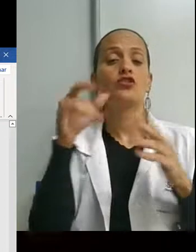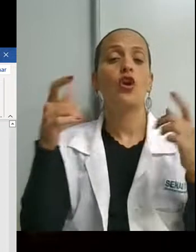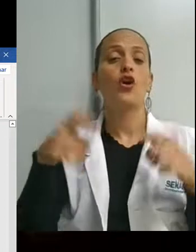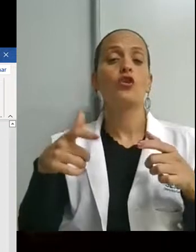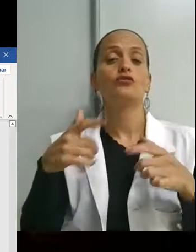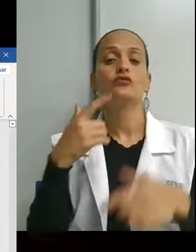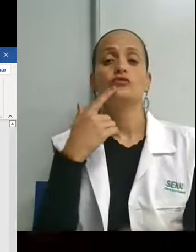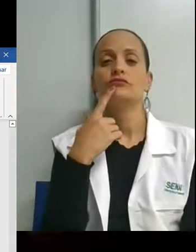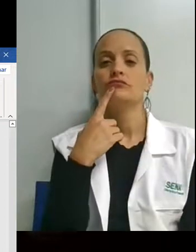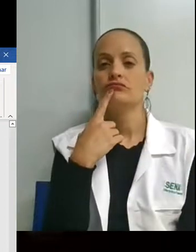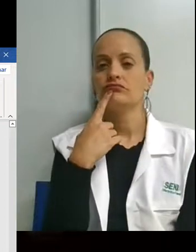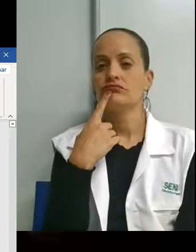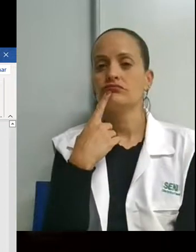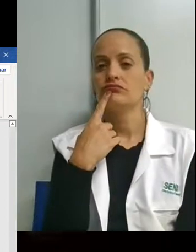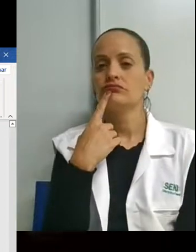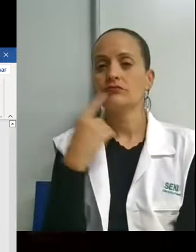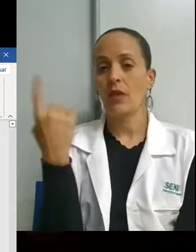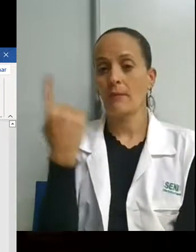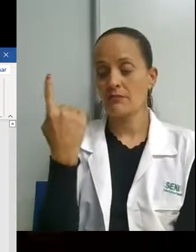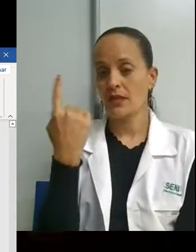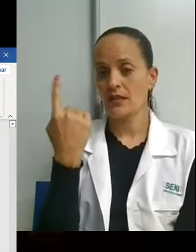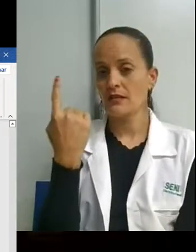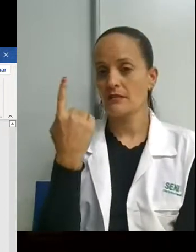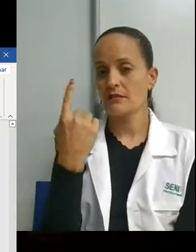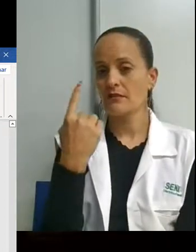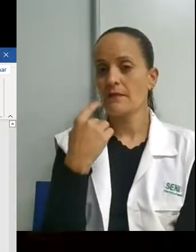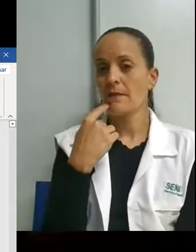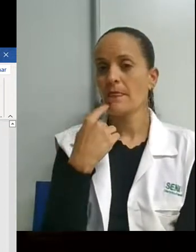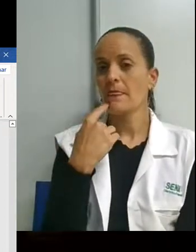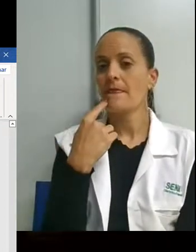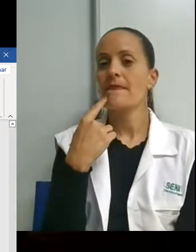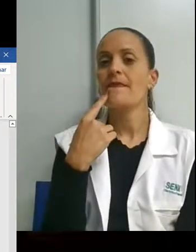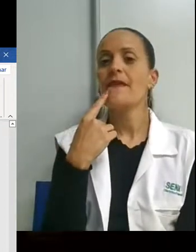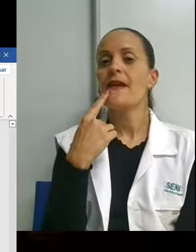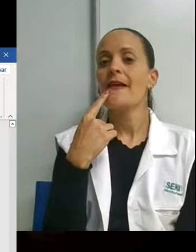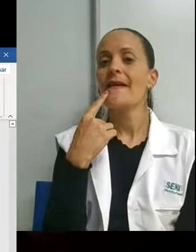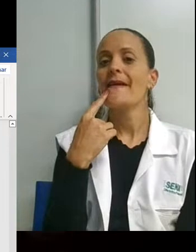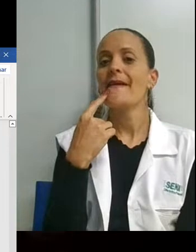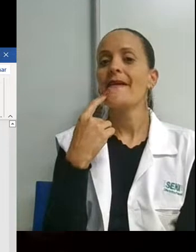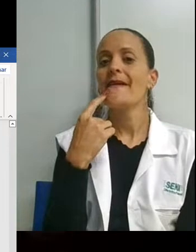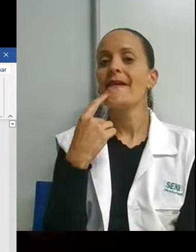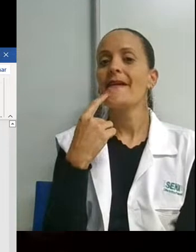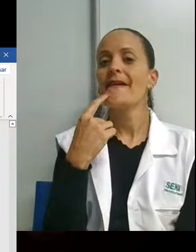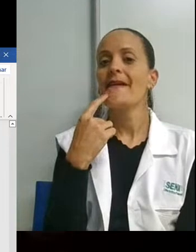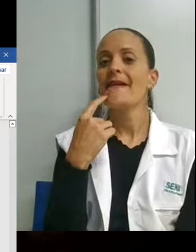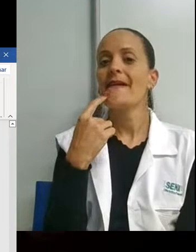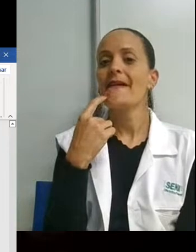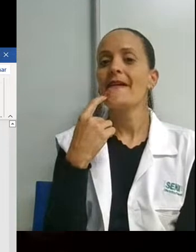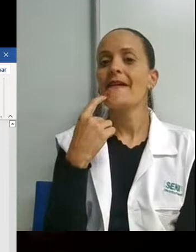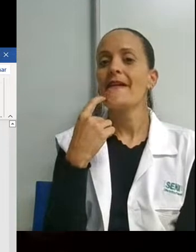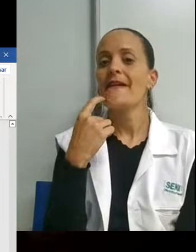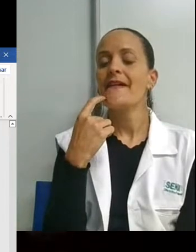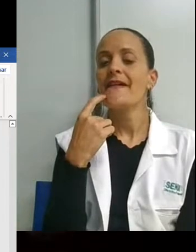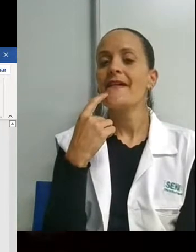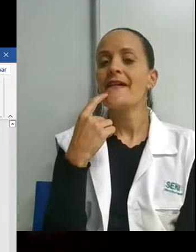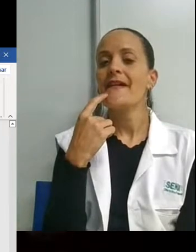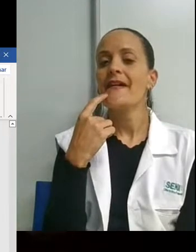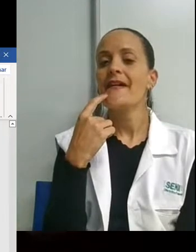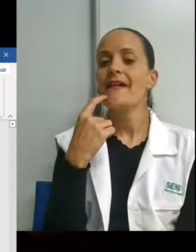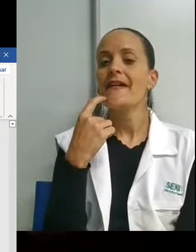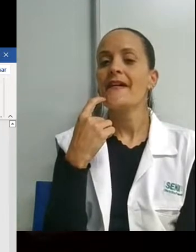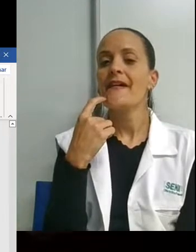Na primeira. Na primeira? Então, tá aqui na Isso. entrada de serviço, certo? A entrada de serviço está o